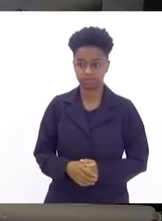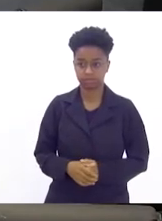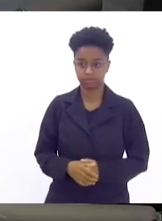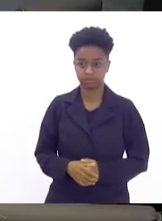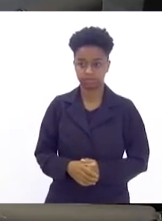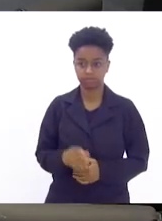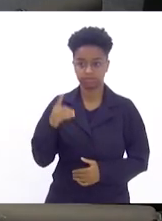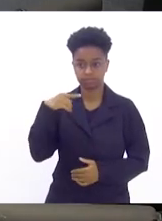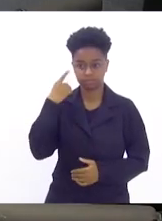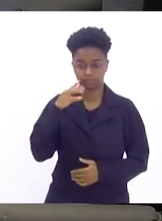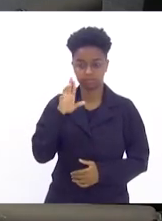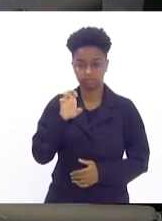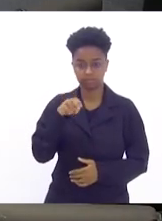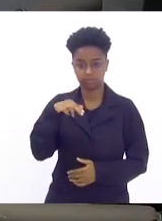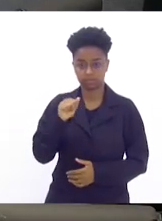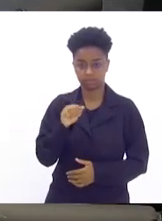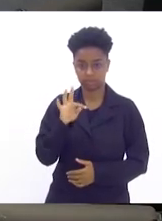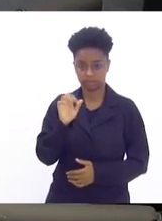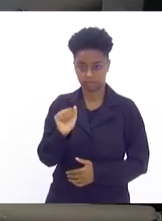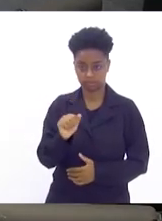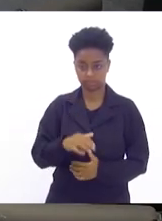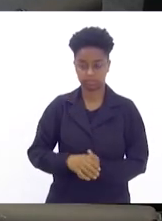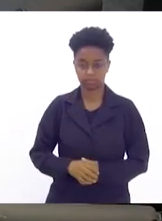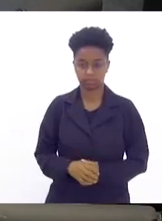deputada Renata Souza